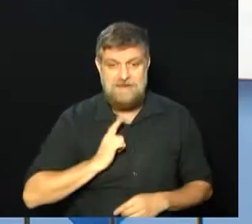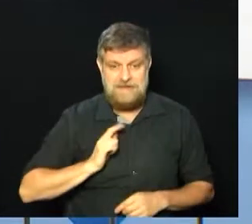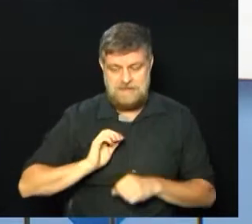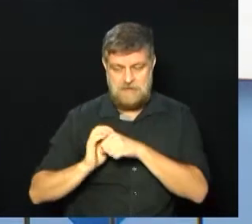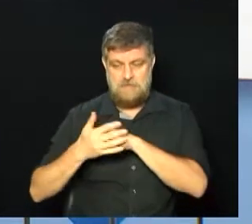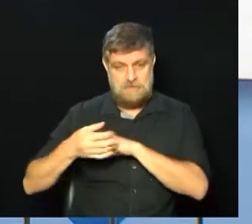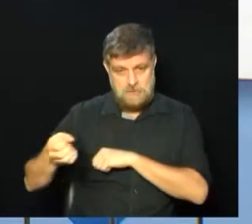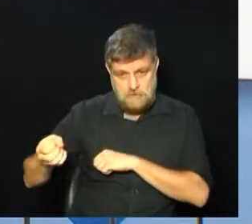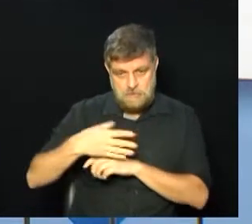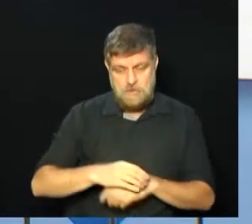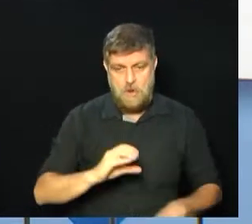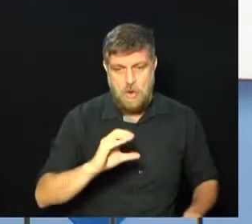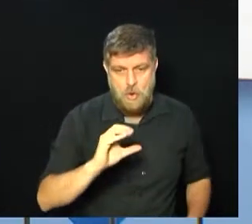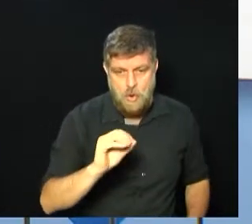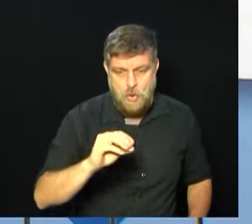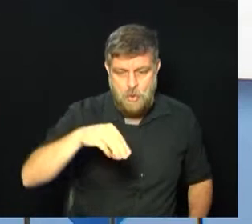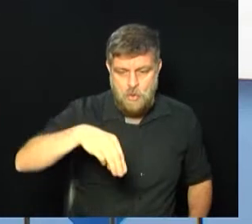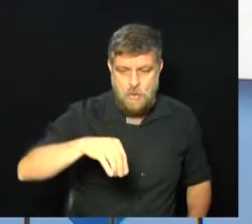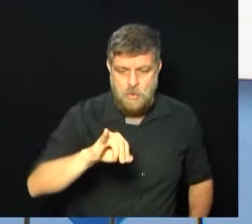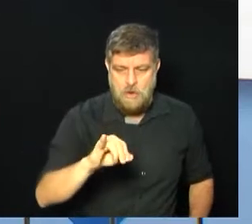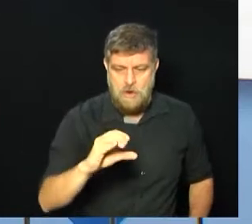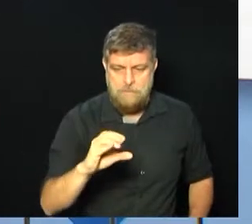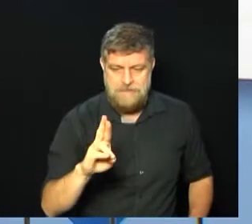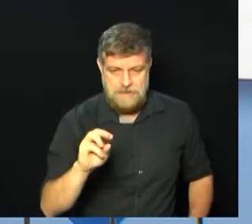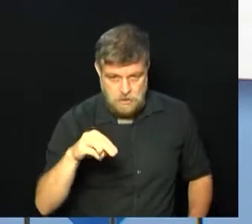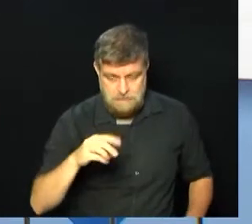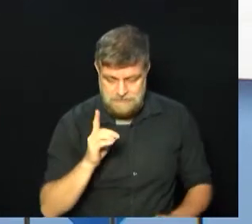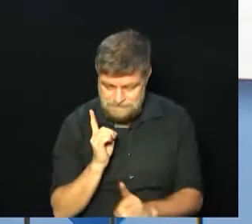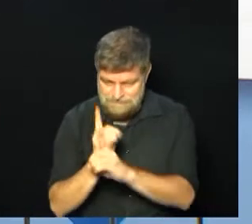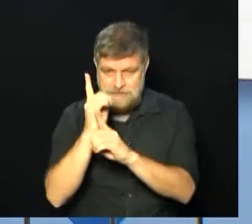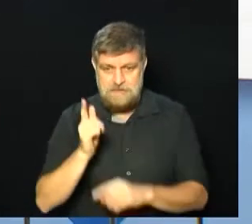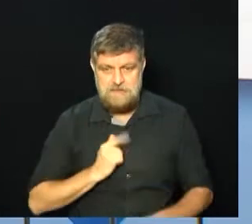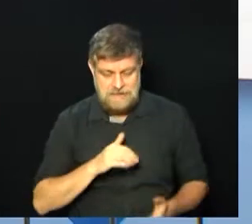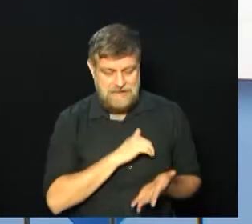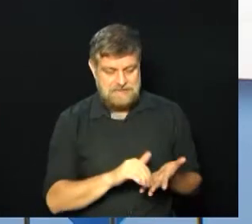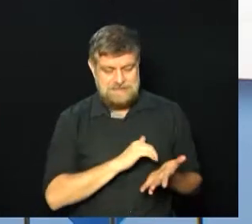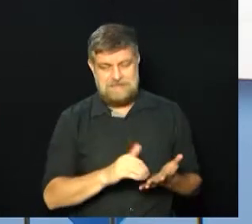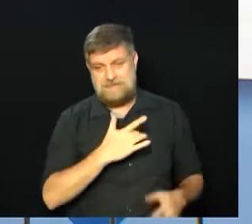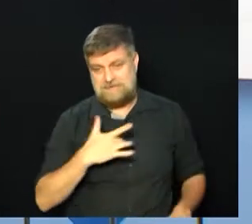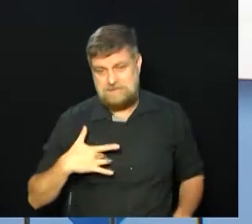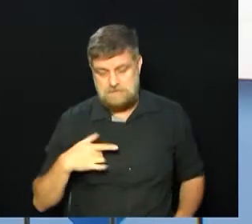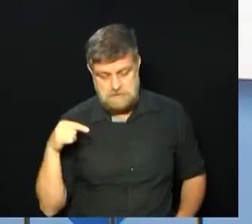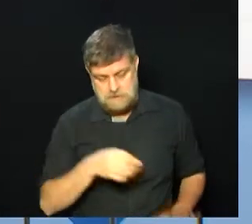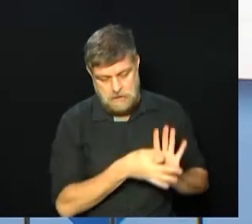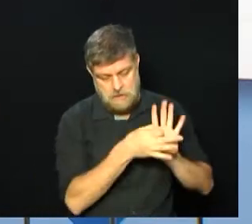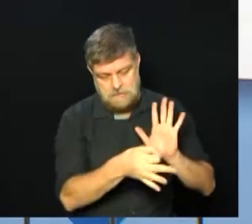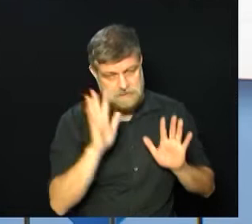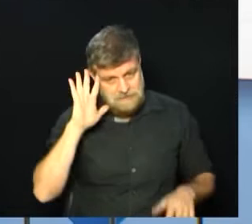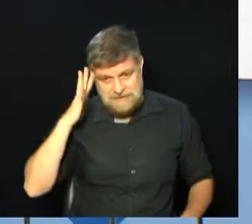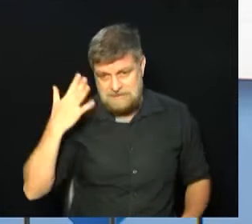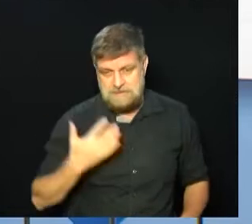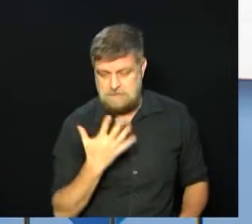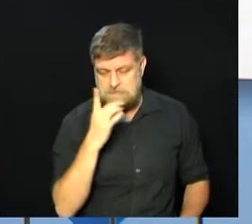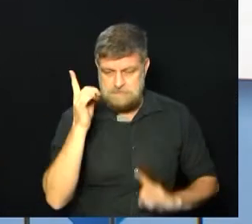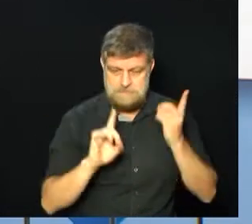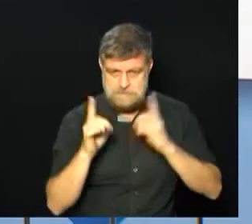do vírus a omicron foi identificada a Secretaria Municipal de Saúde entende que qualquer decisão de